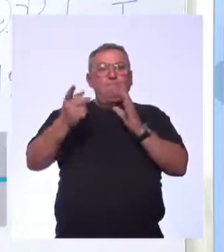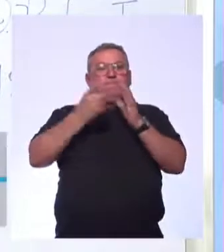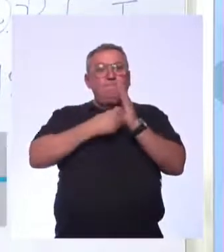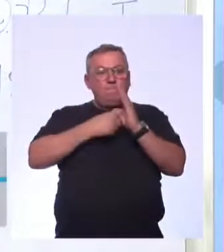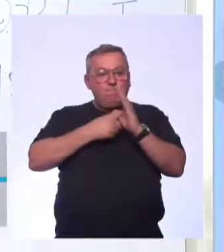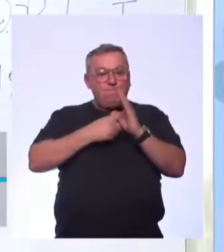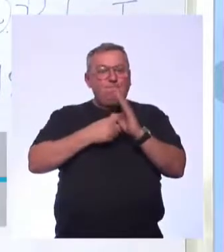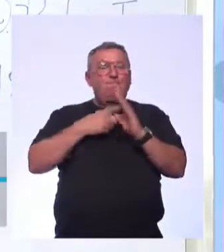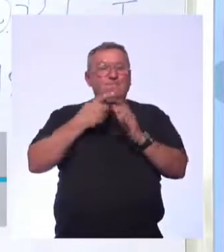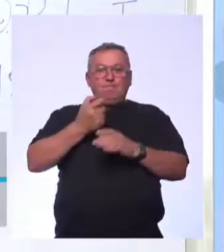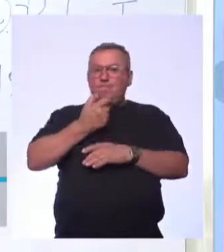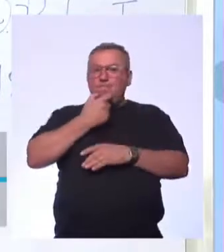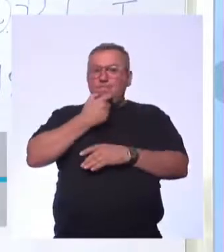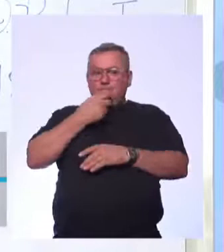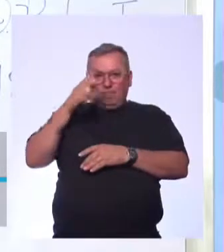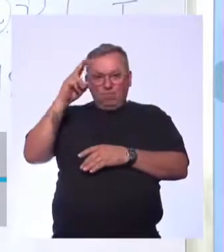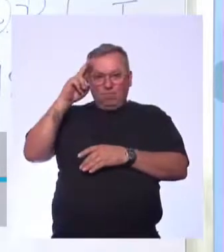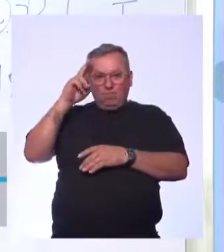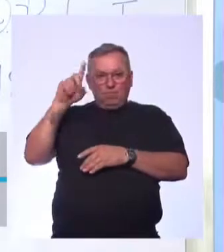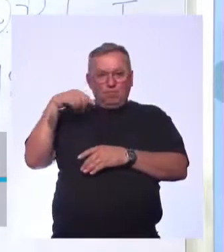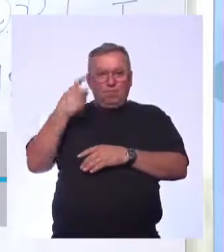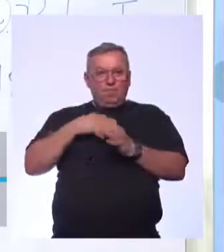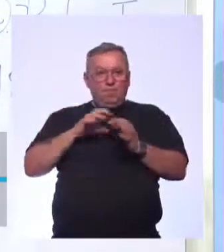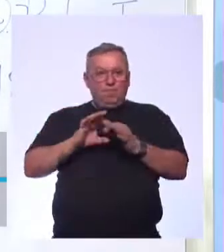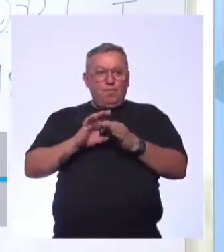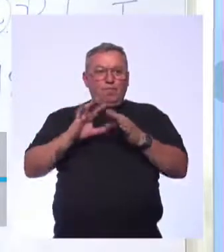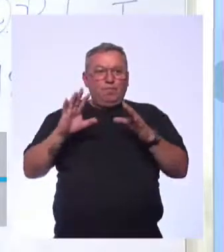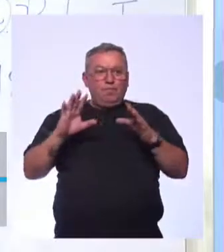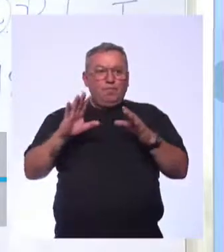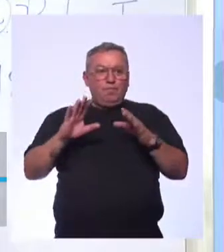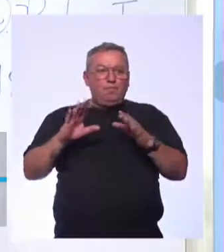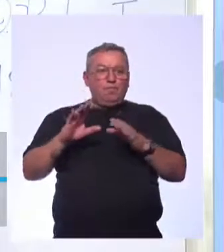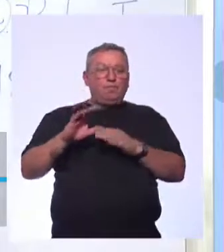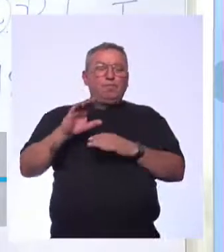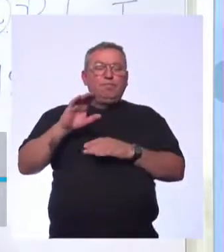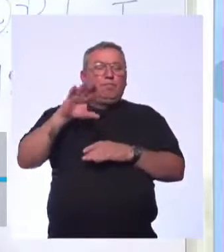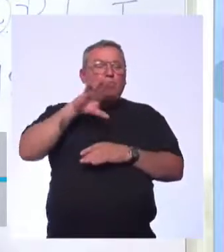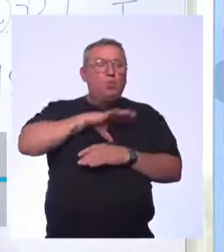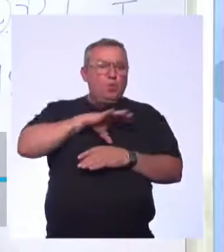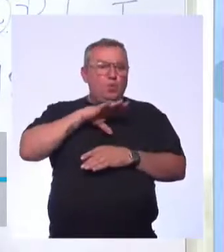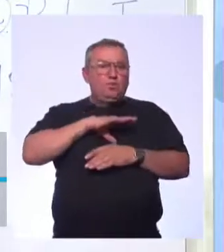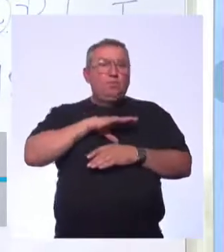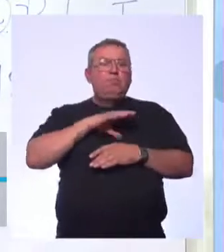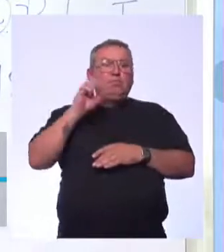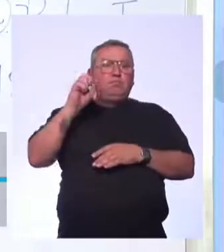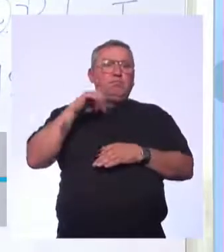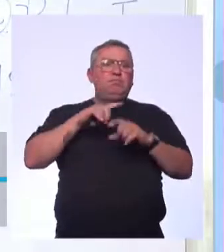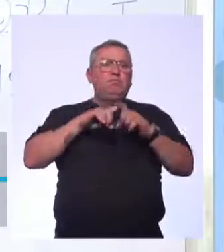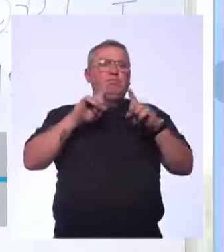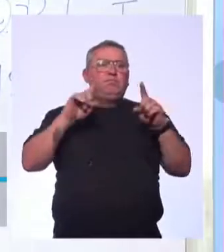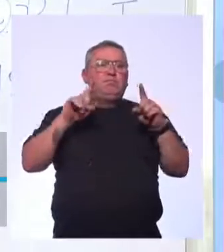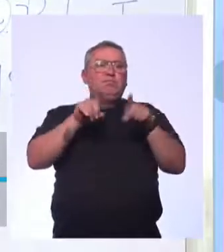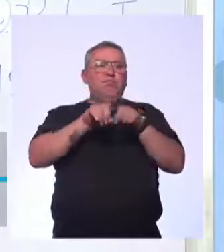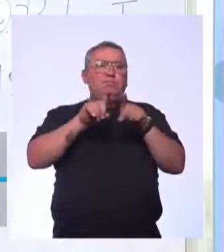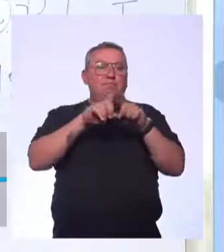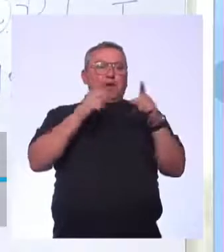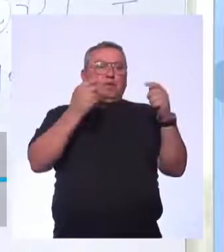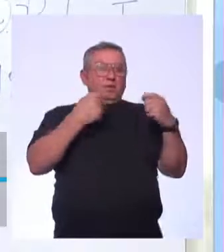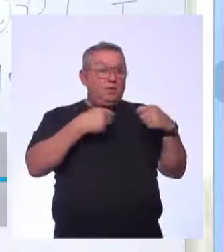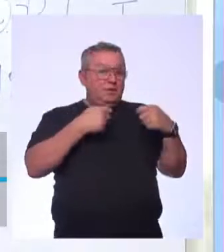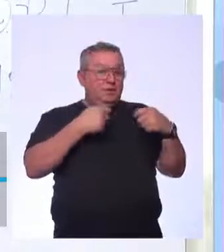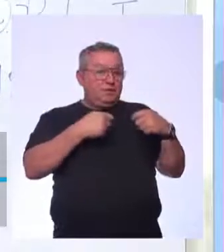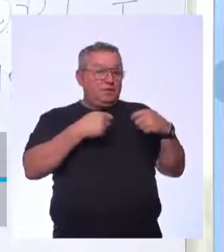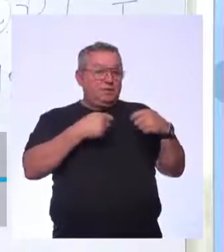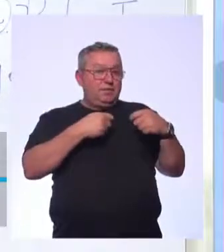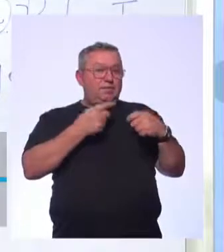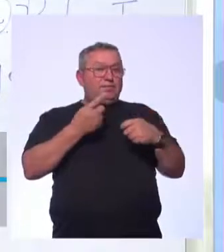externa. Então, somos independentes da metrópolis? Somos, mas somos dependentes